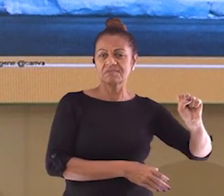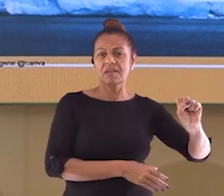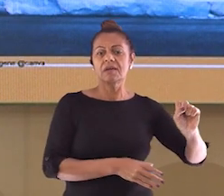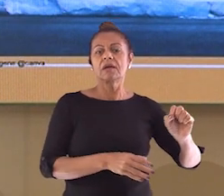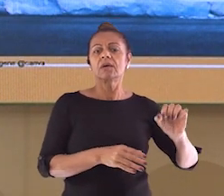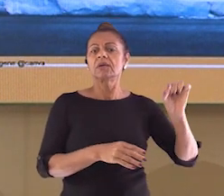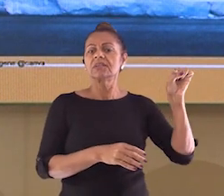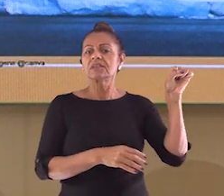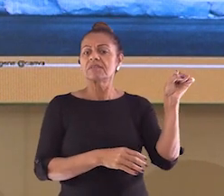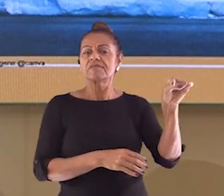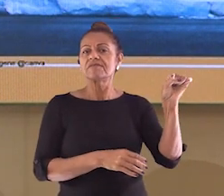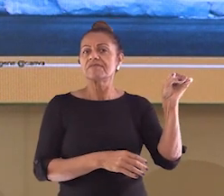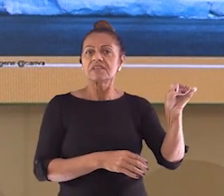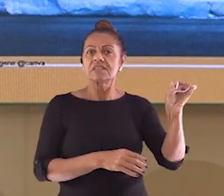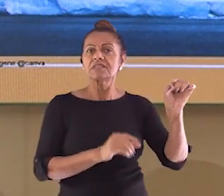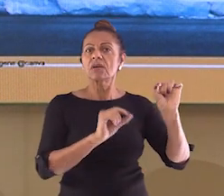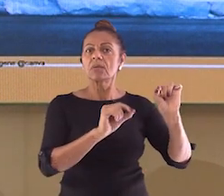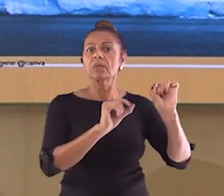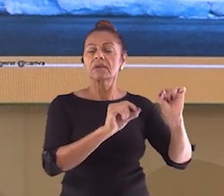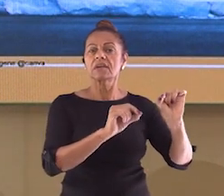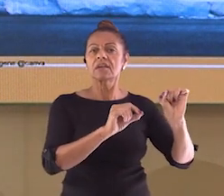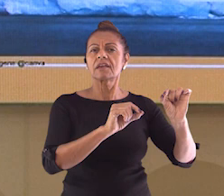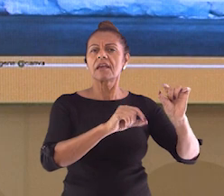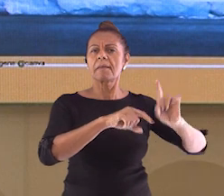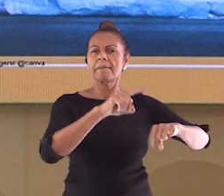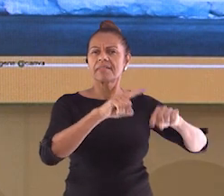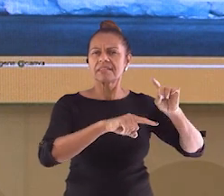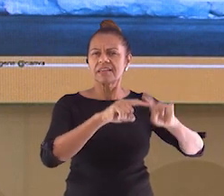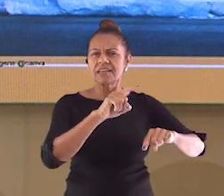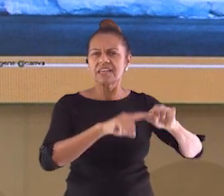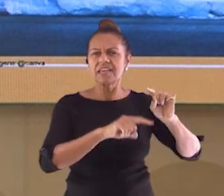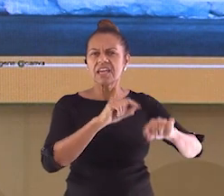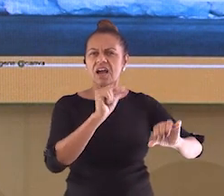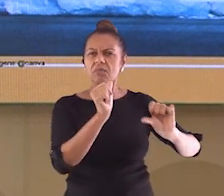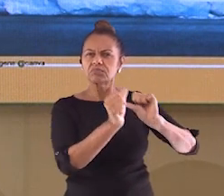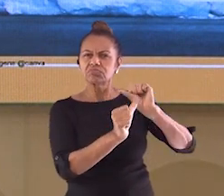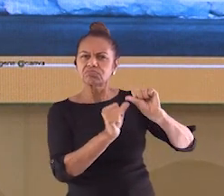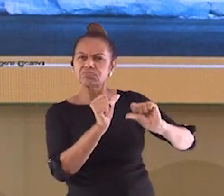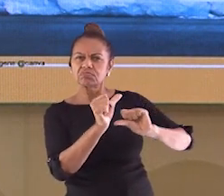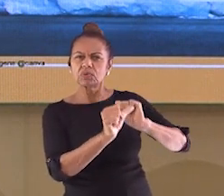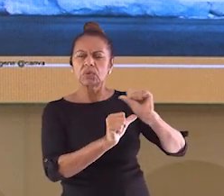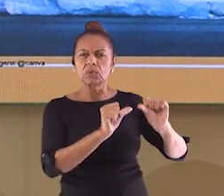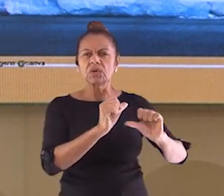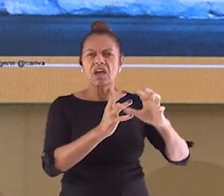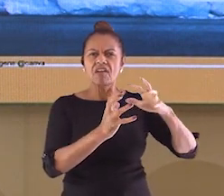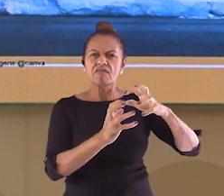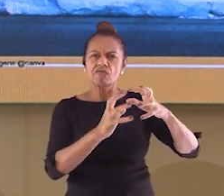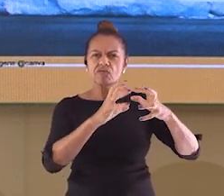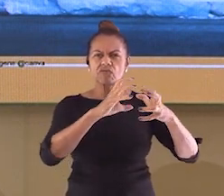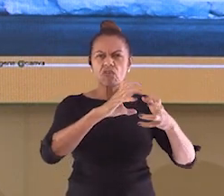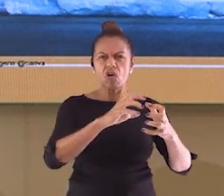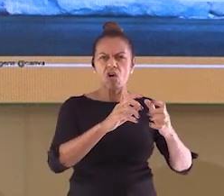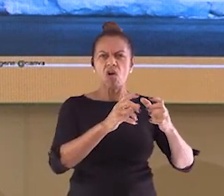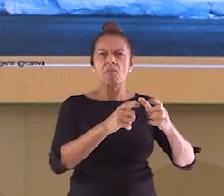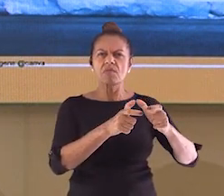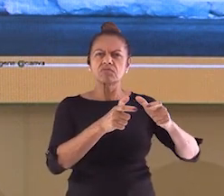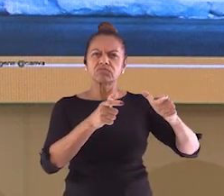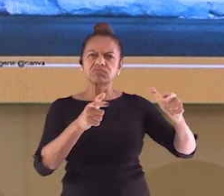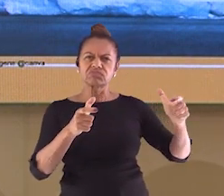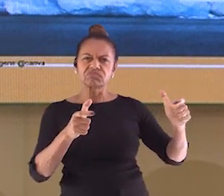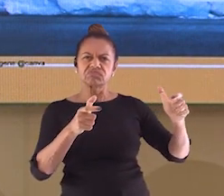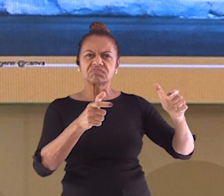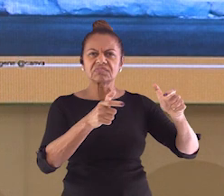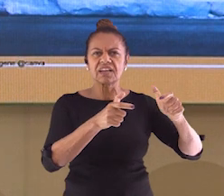da matéria, tá? Tais como a forma, o tamanho, a aparência e os